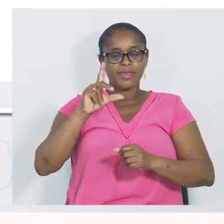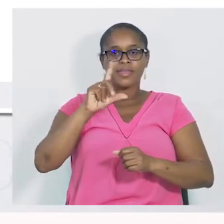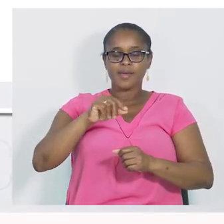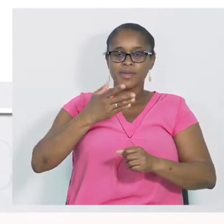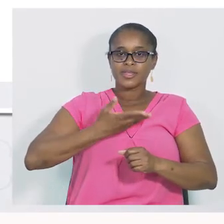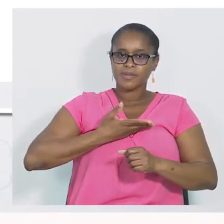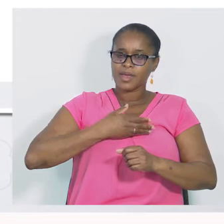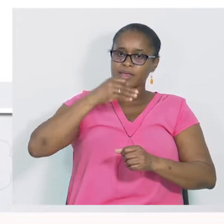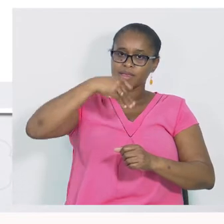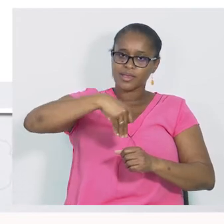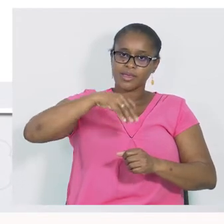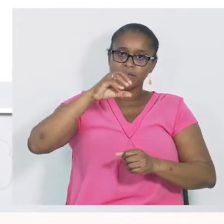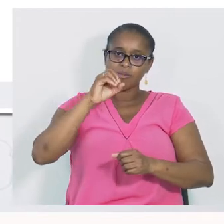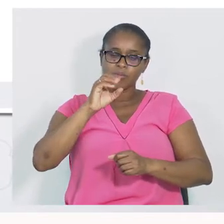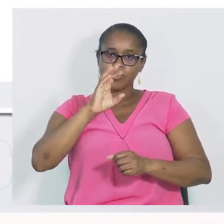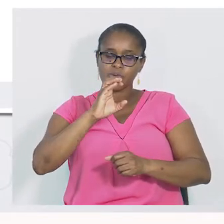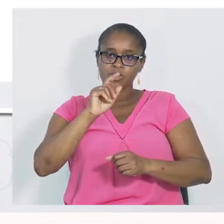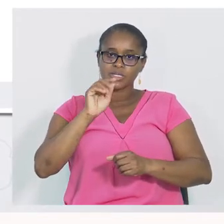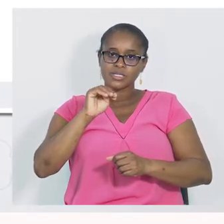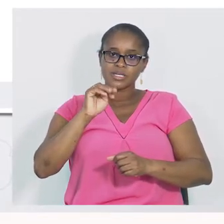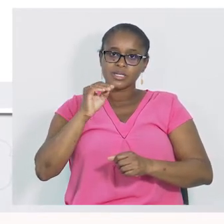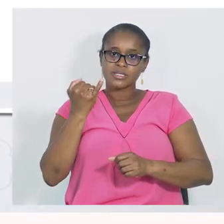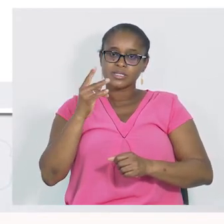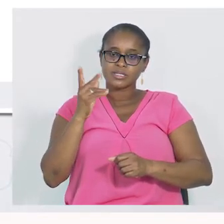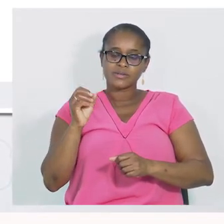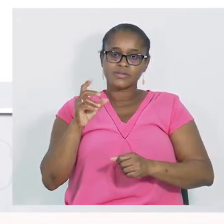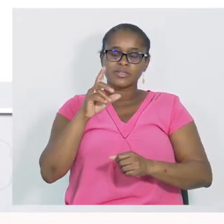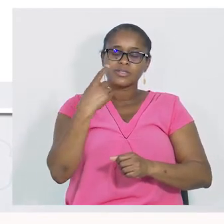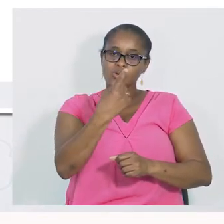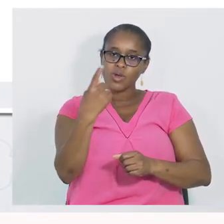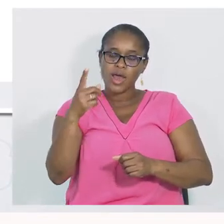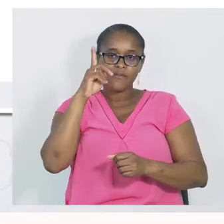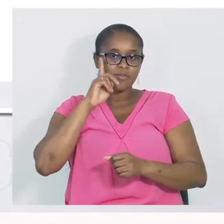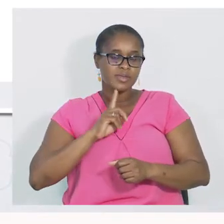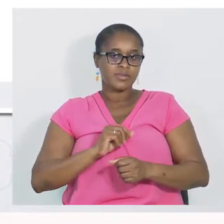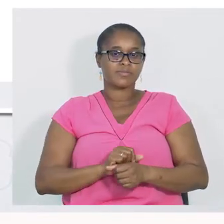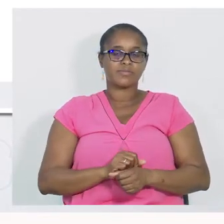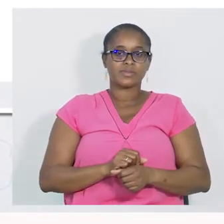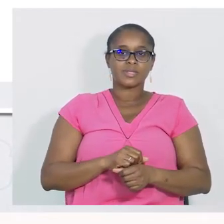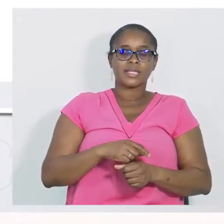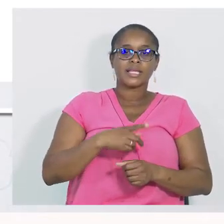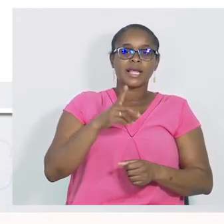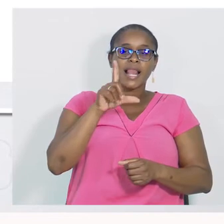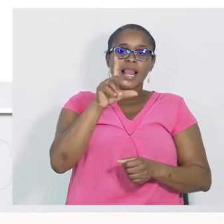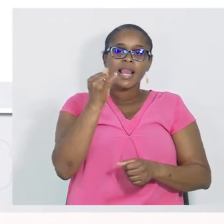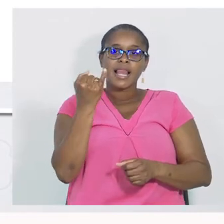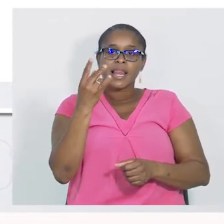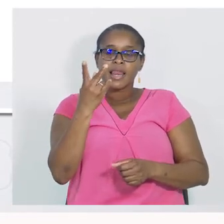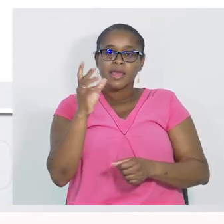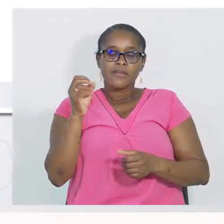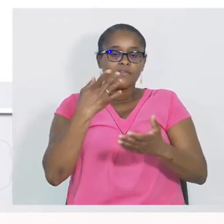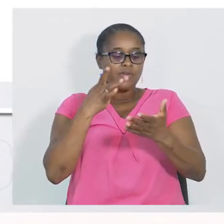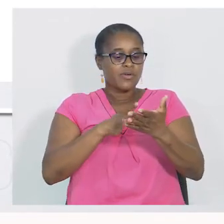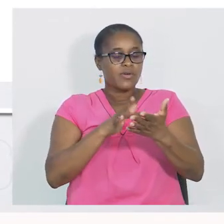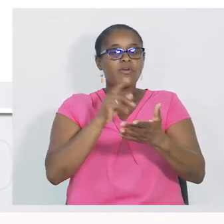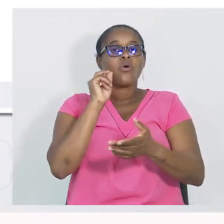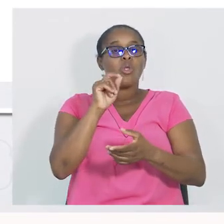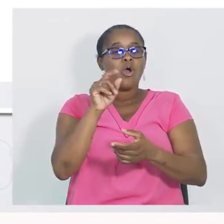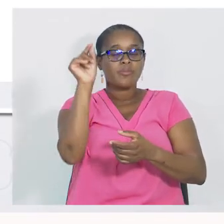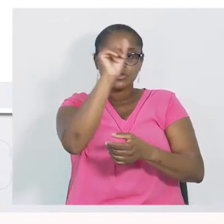fiz o primeiro exercício. Né? Reparem no exemplo e tentem fazer o